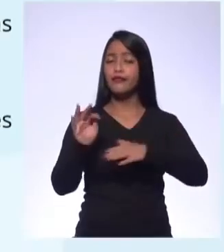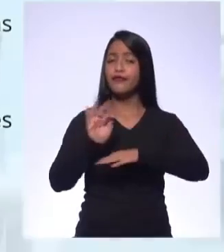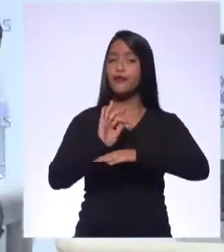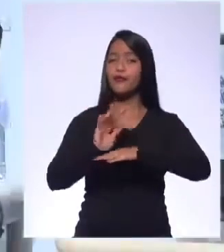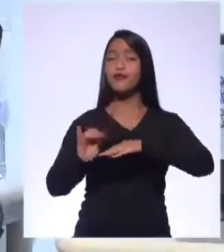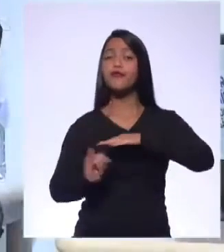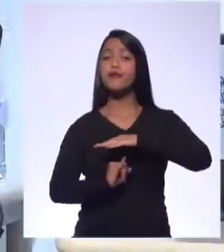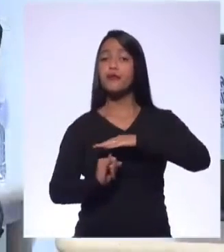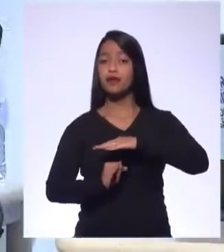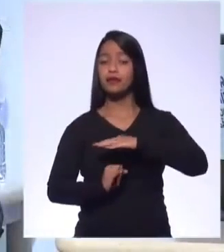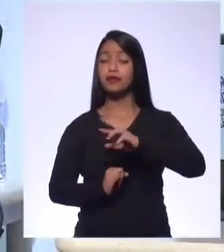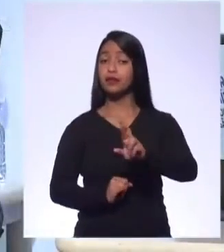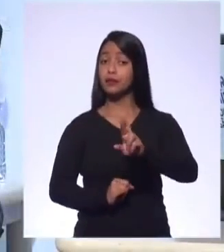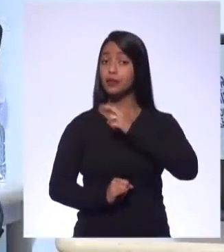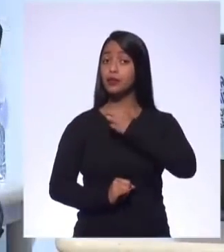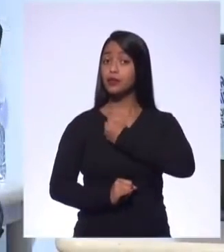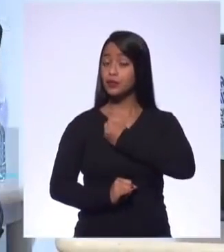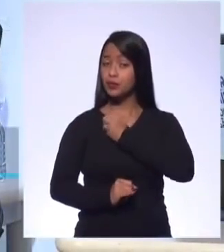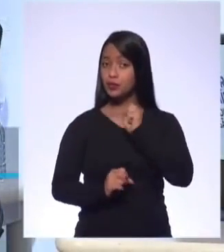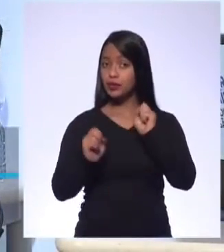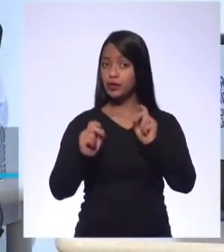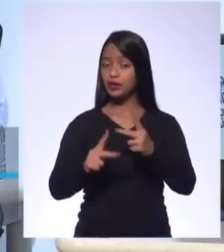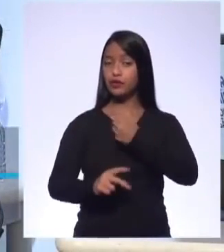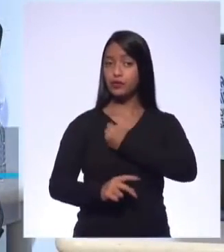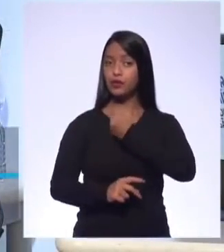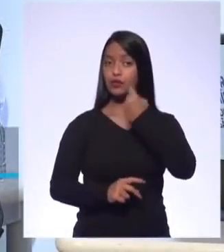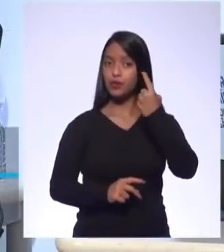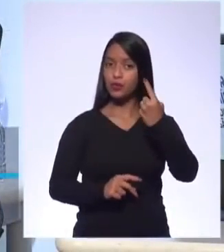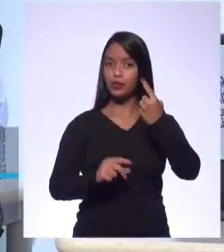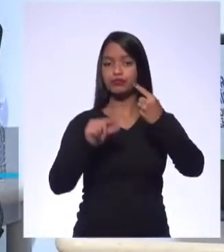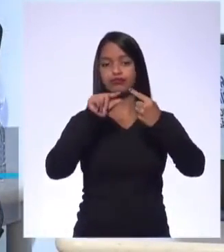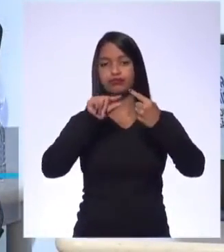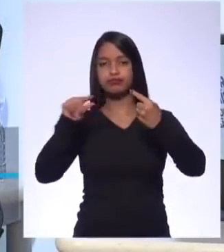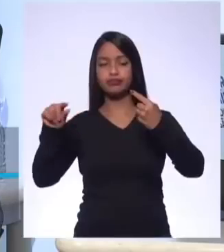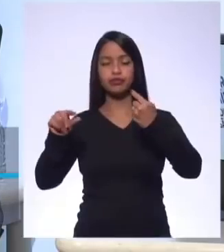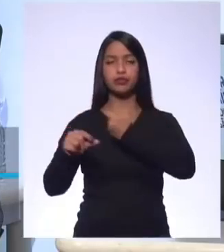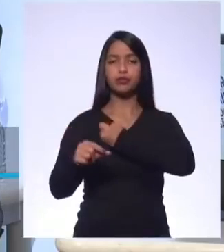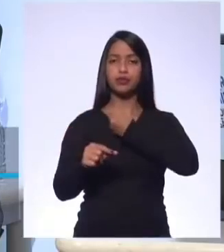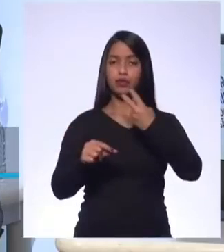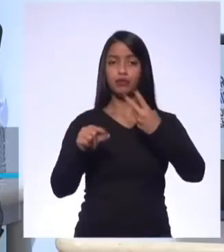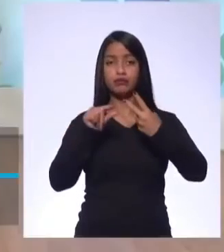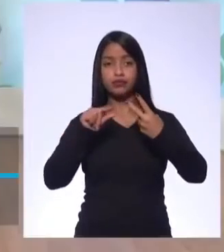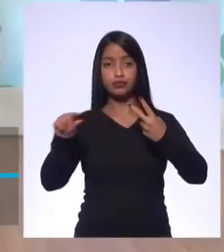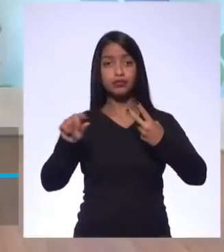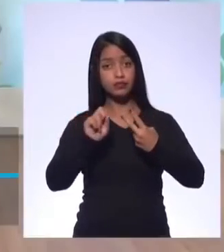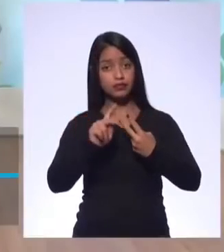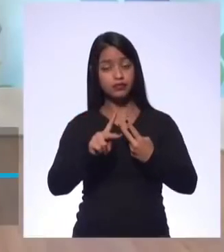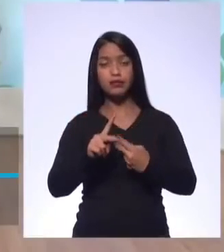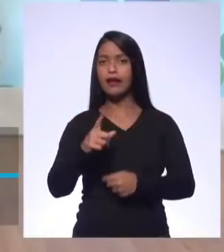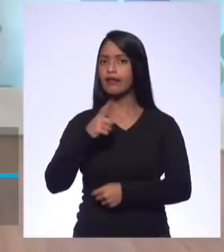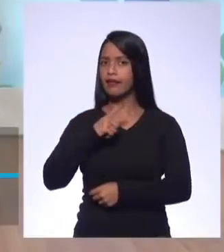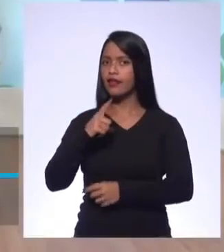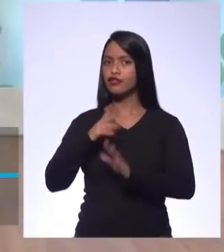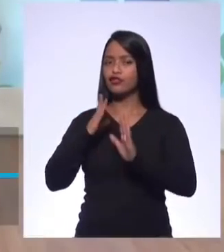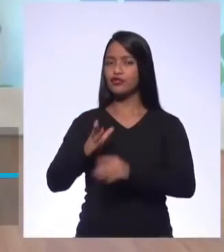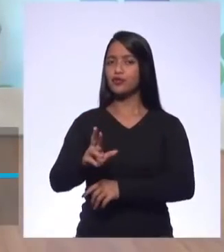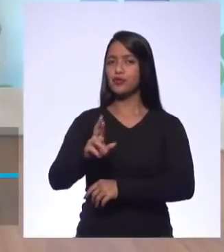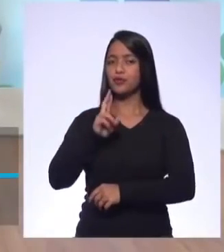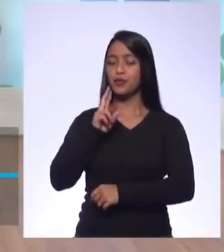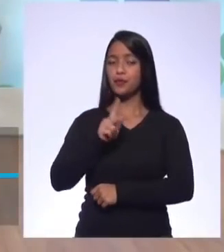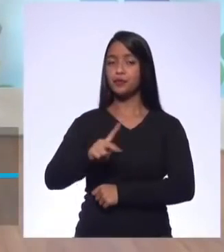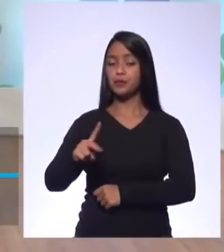o número, tá? Professoras e alunos, por favor. 1, 2, 3, senão eu me perco aqui. Já subiu aqui, ó, 2 informal.